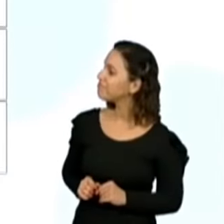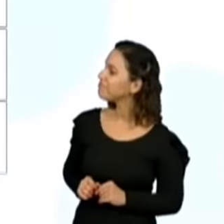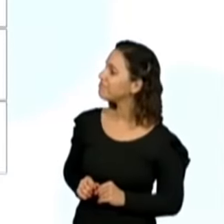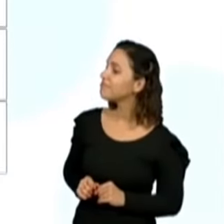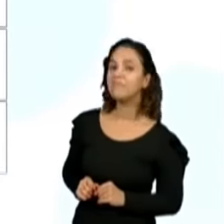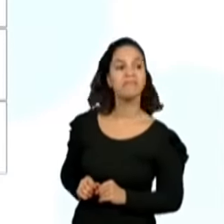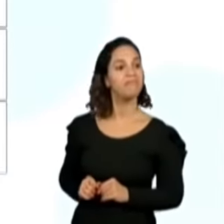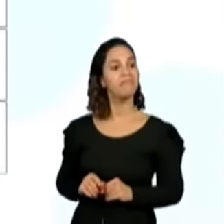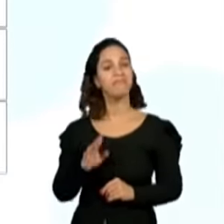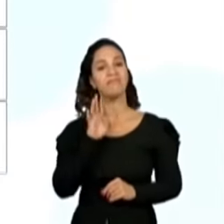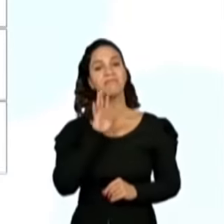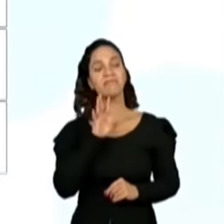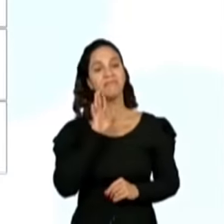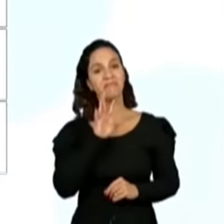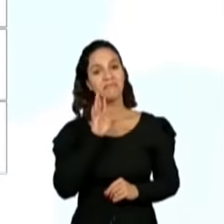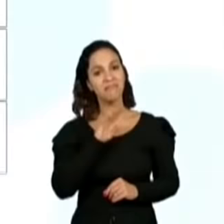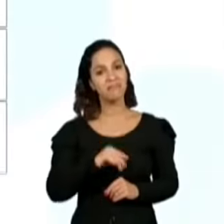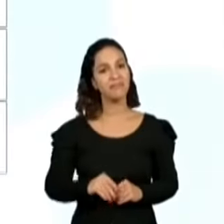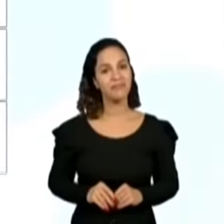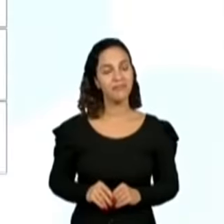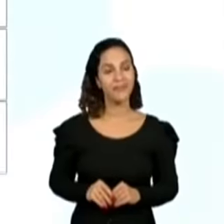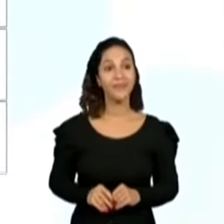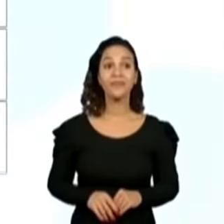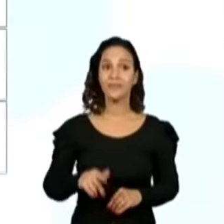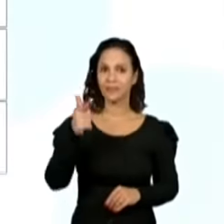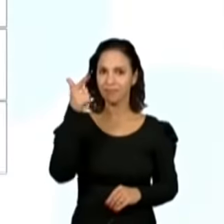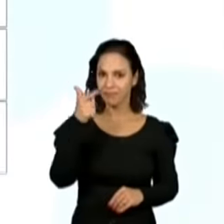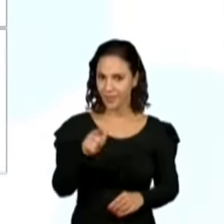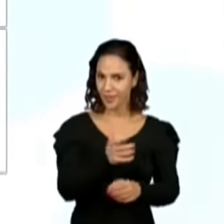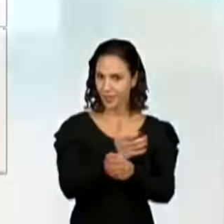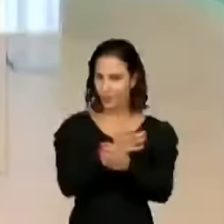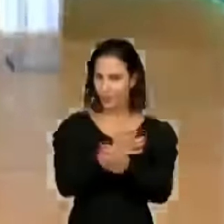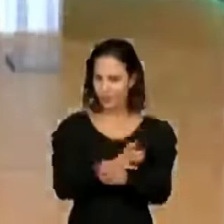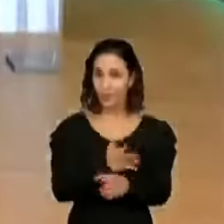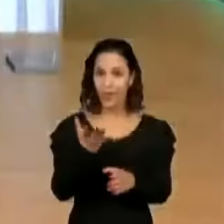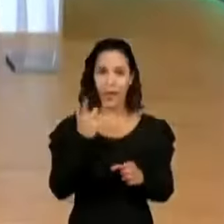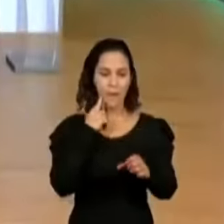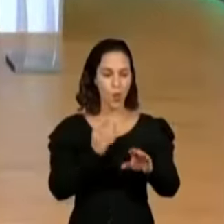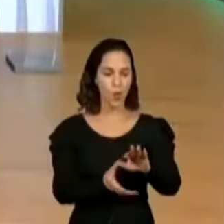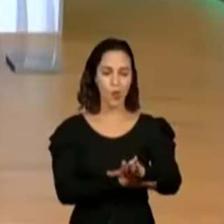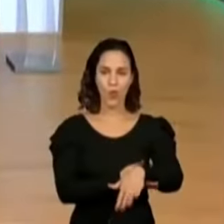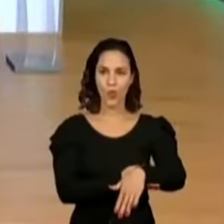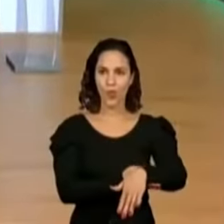Ílio. Ílio. Muito bem. Outro osso, agora da mão,